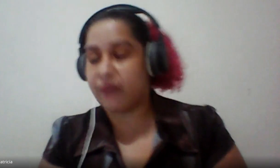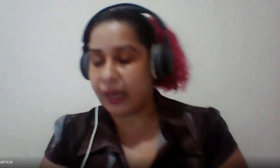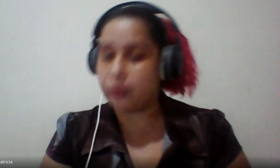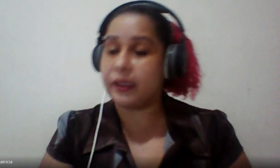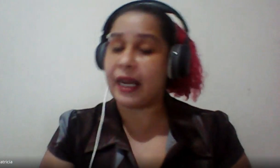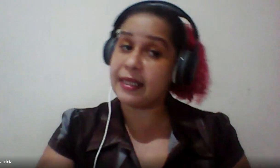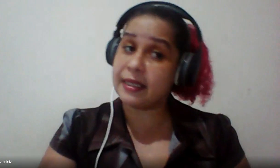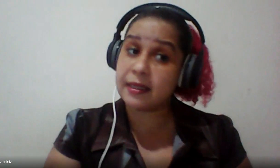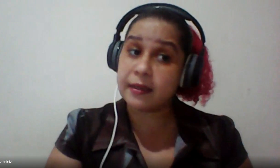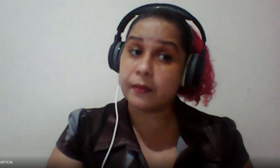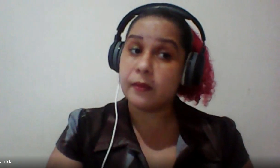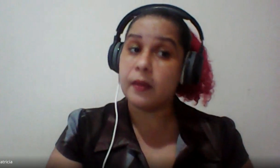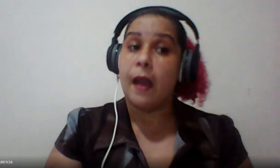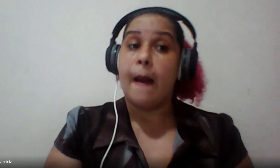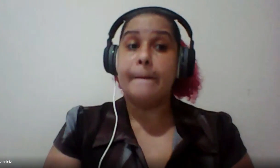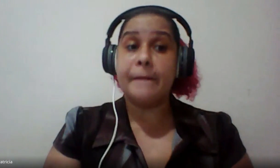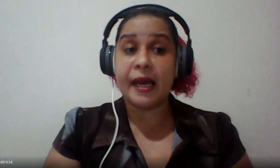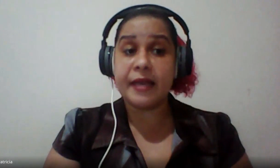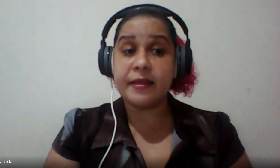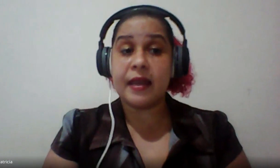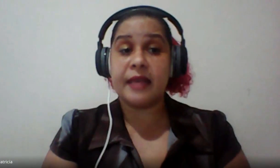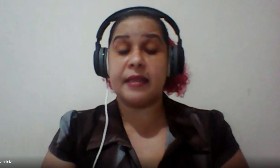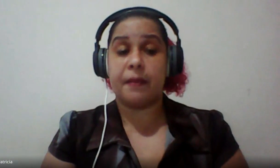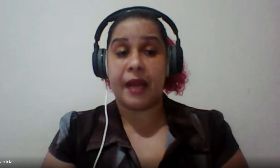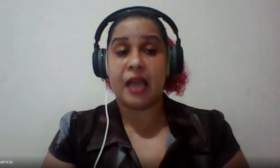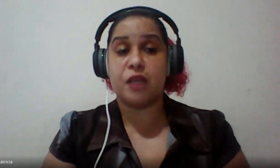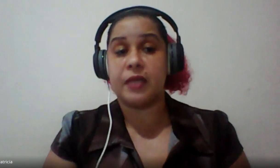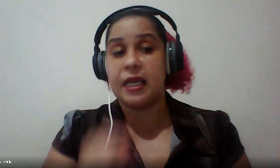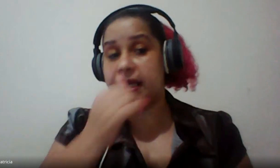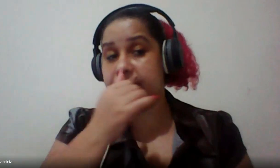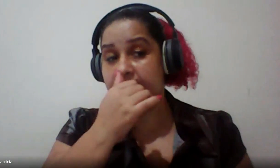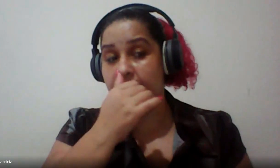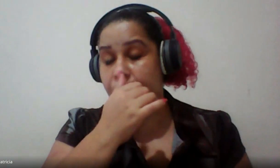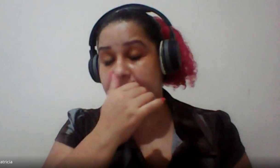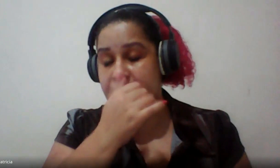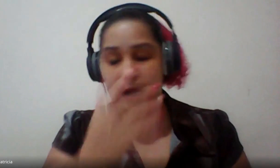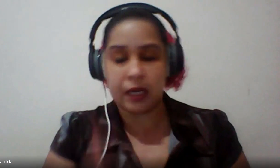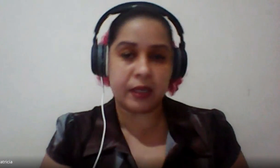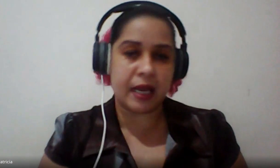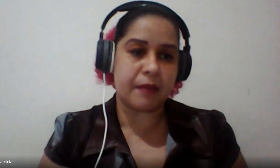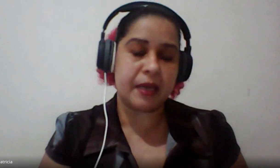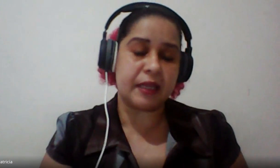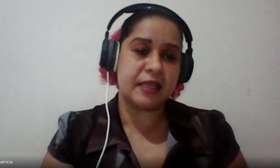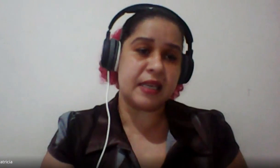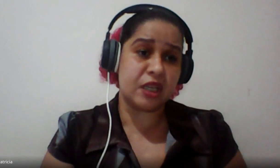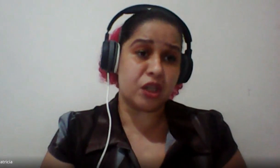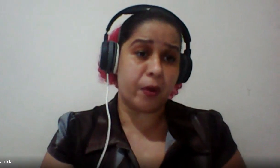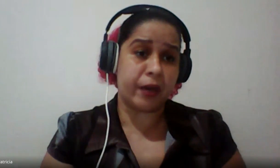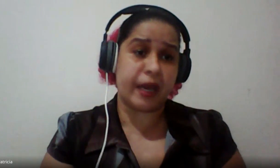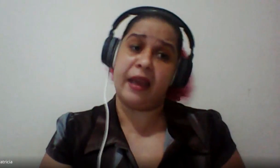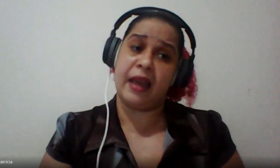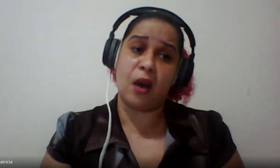gente vai encontrar, sim, mas esses empréstimos, eles não influenciam a língua diretamente. Eles